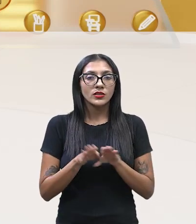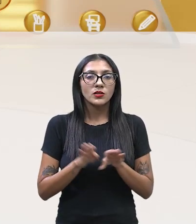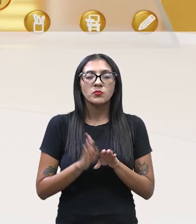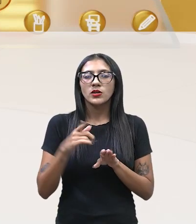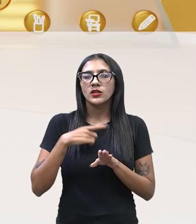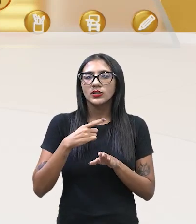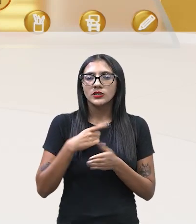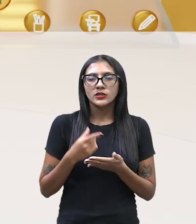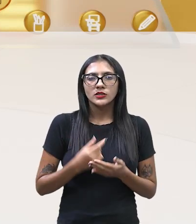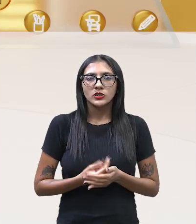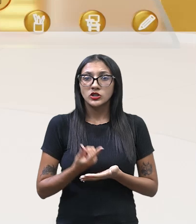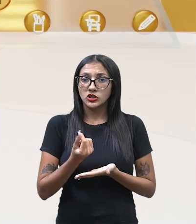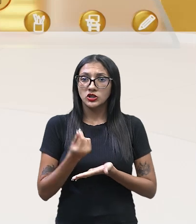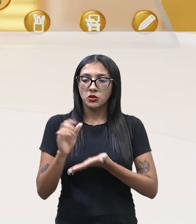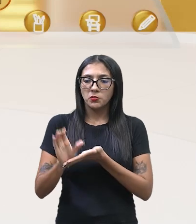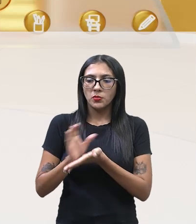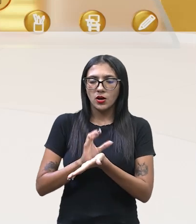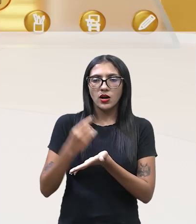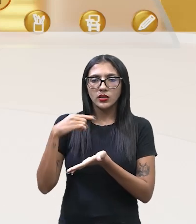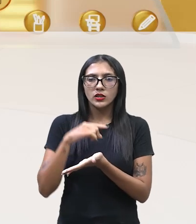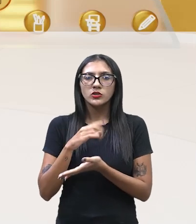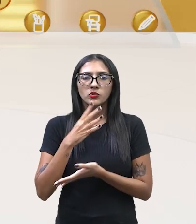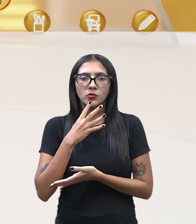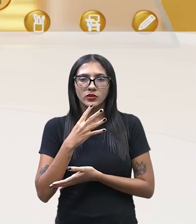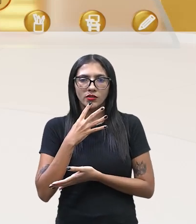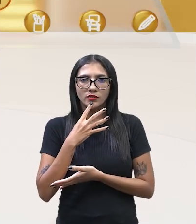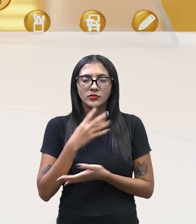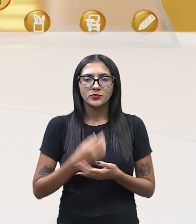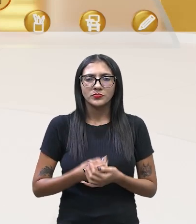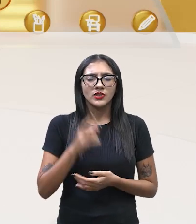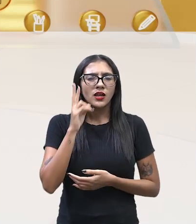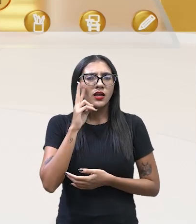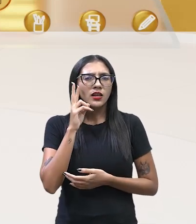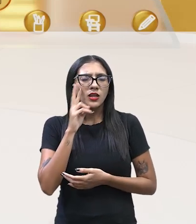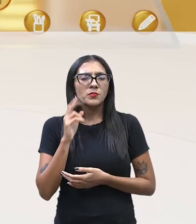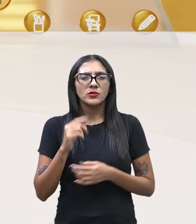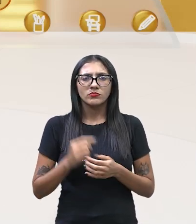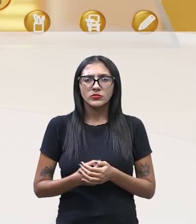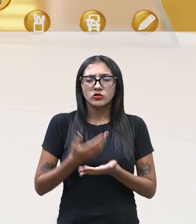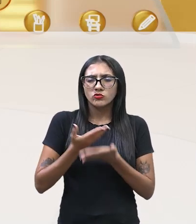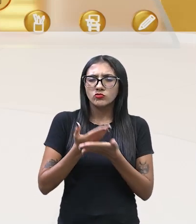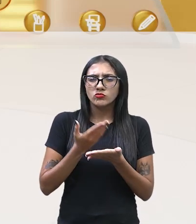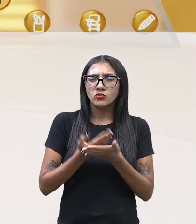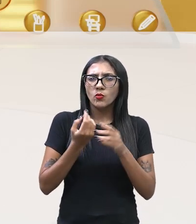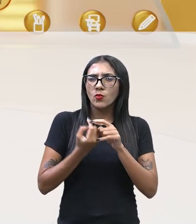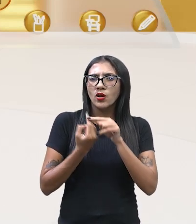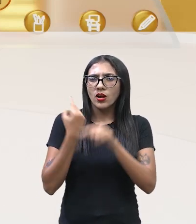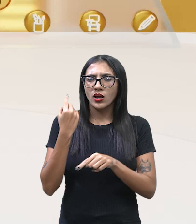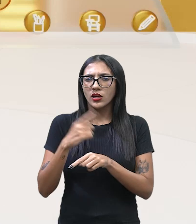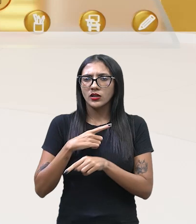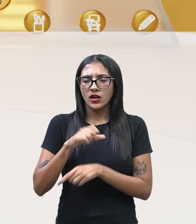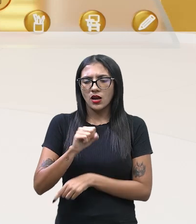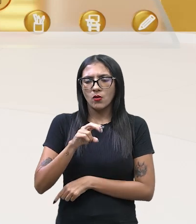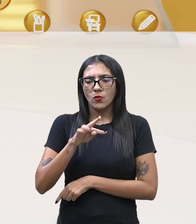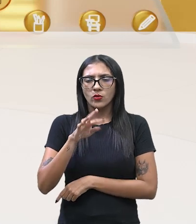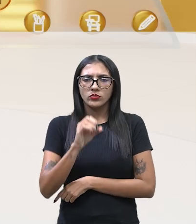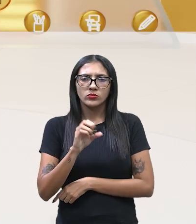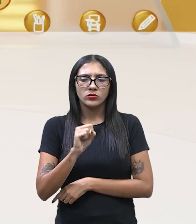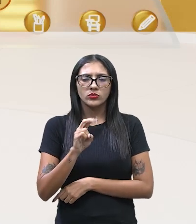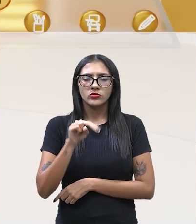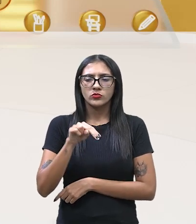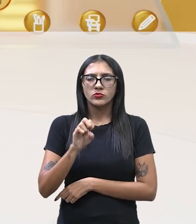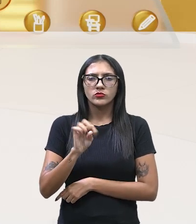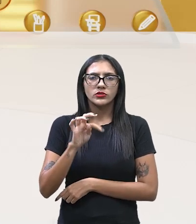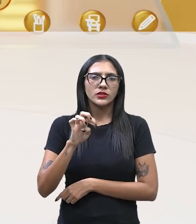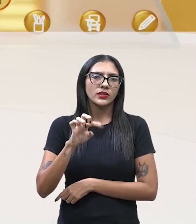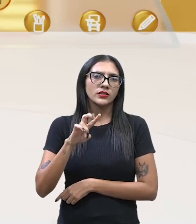eles fazem, lembra daquele do autossustentável que a gente citou anteriormente? Então, é uma característica